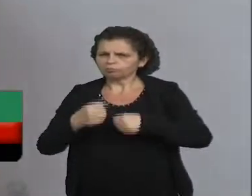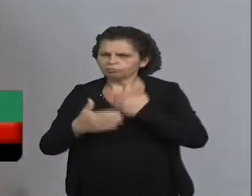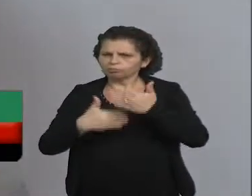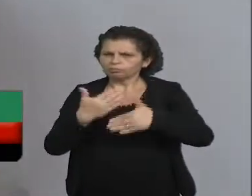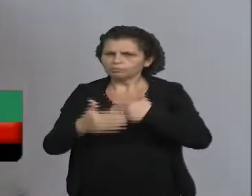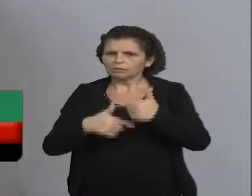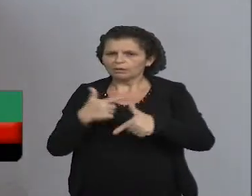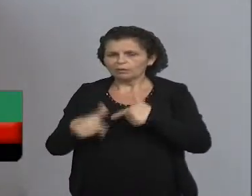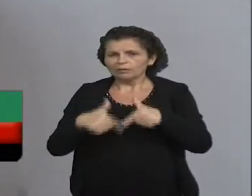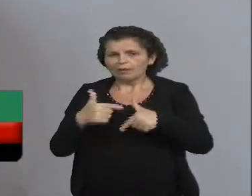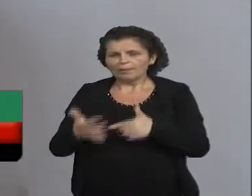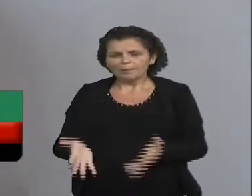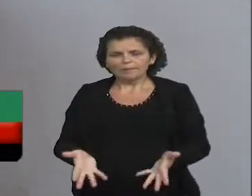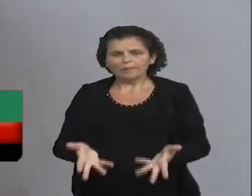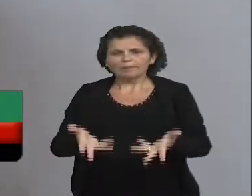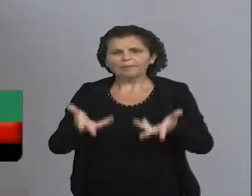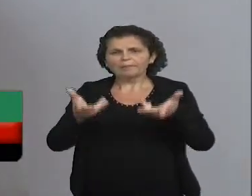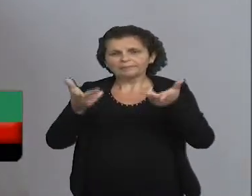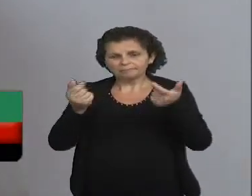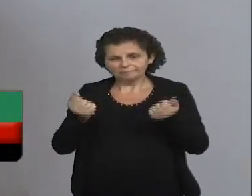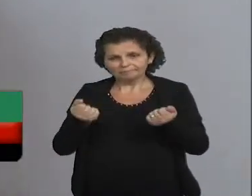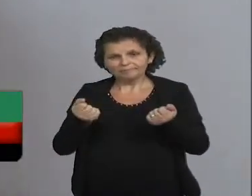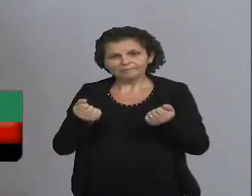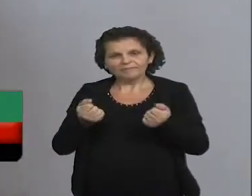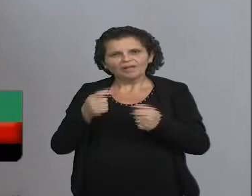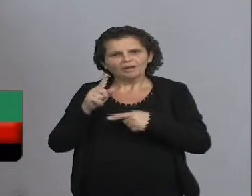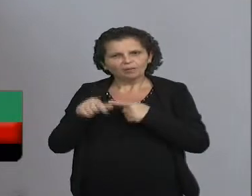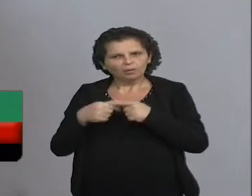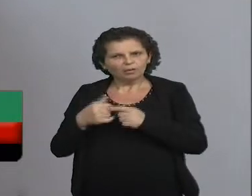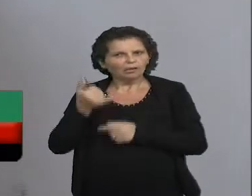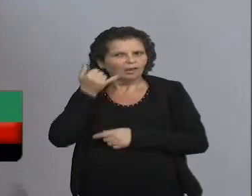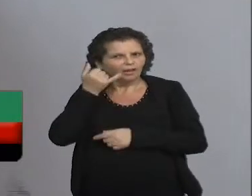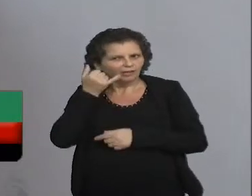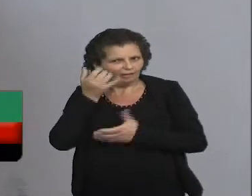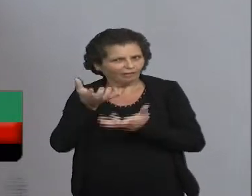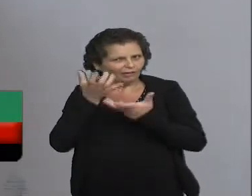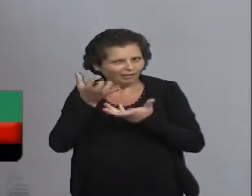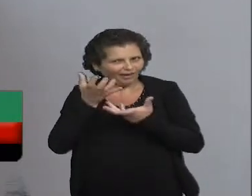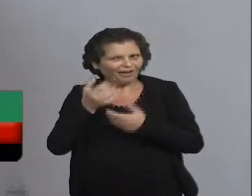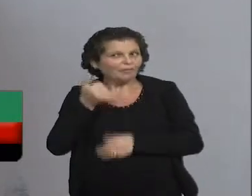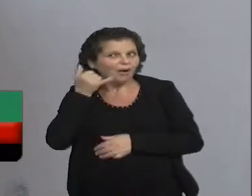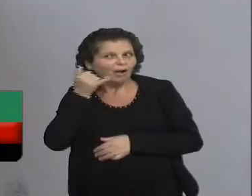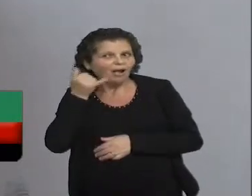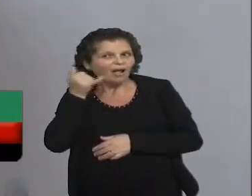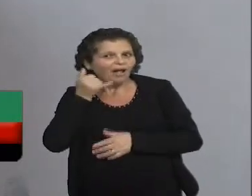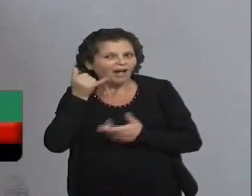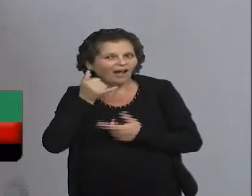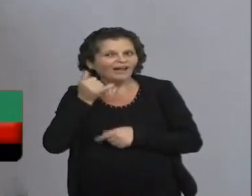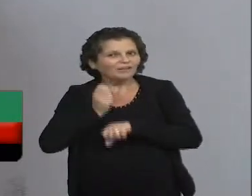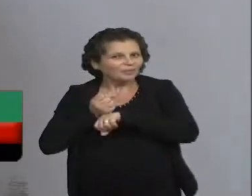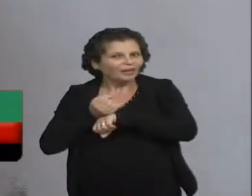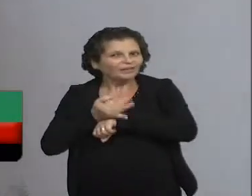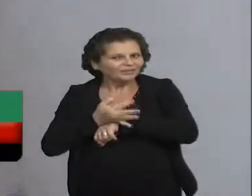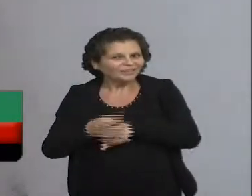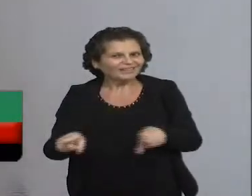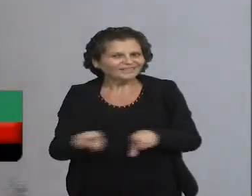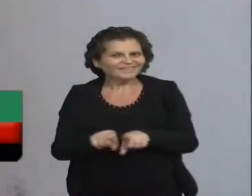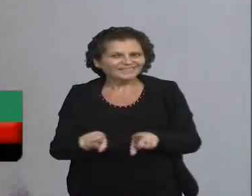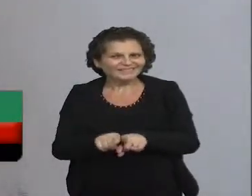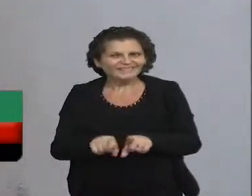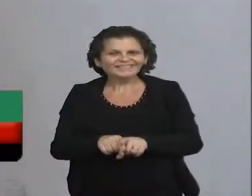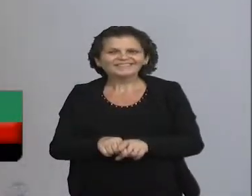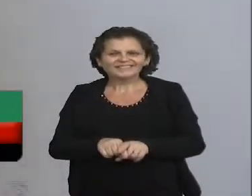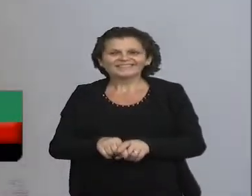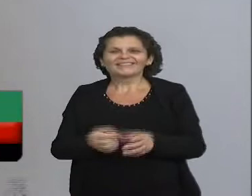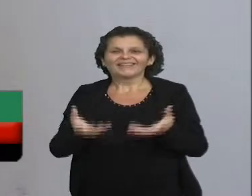um trabalho maravilhoso na área da saúde. Depois eu quero o seu telefone também para perturbá-lo também, quando for preciso.